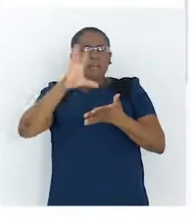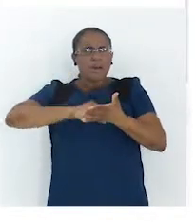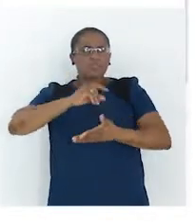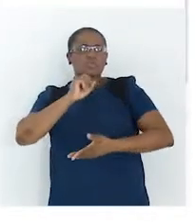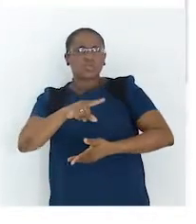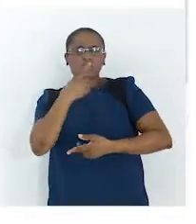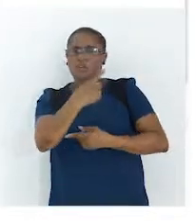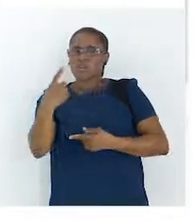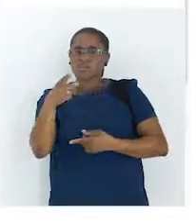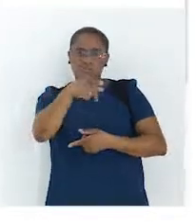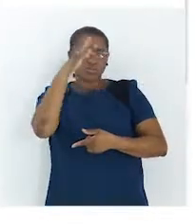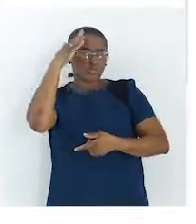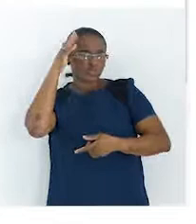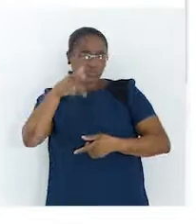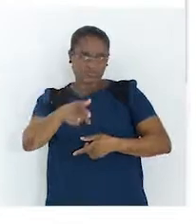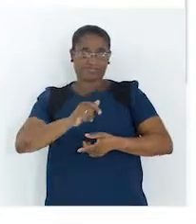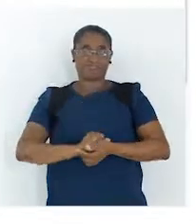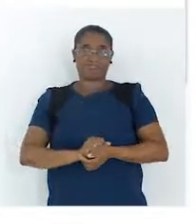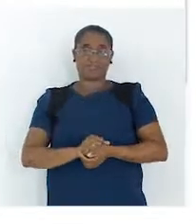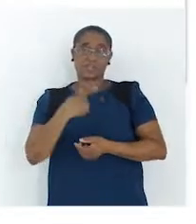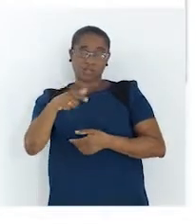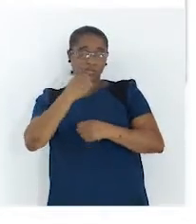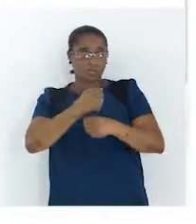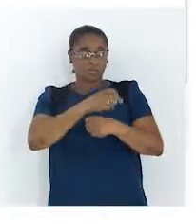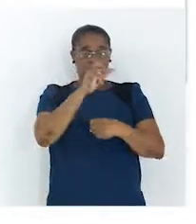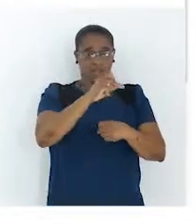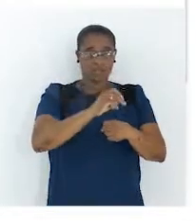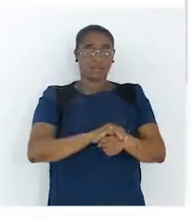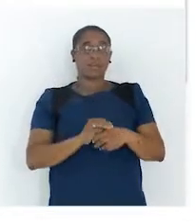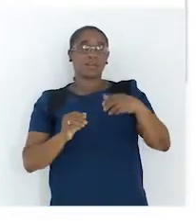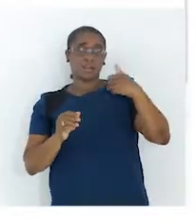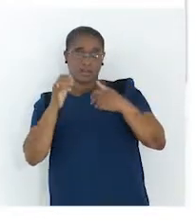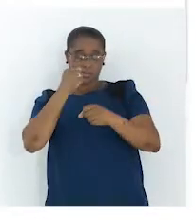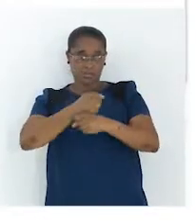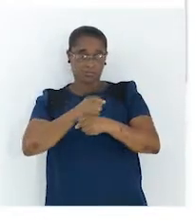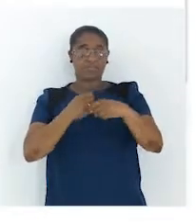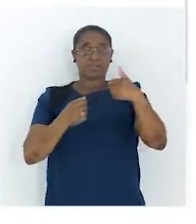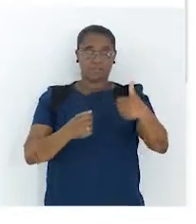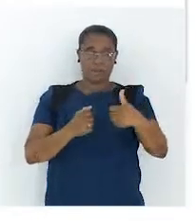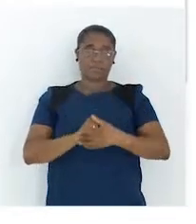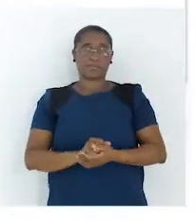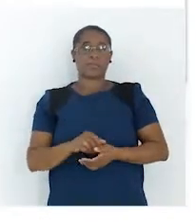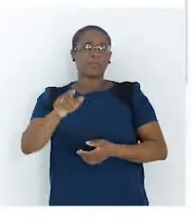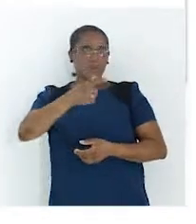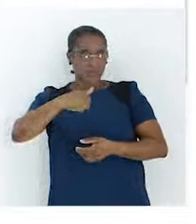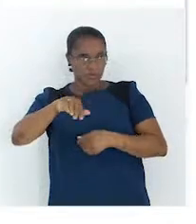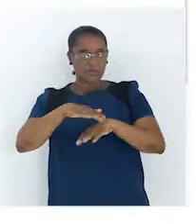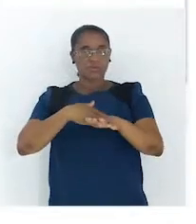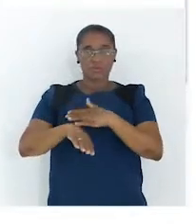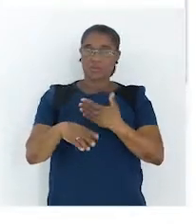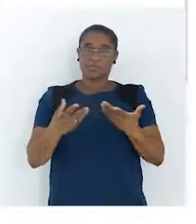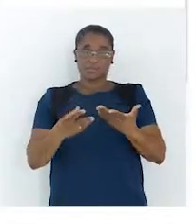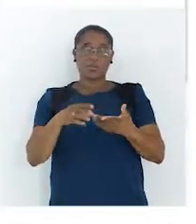seguintes indicações temos o exercício a e o exercício bico nós vamos resolver